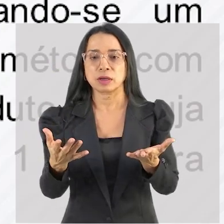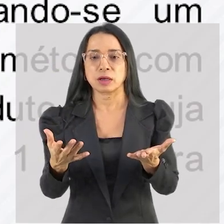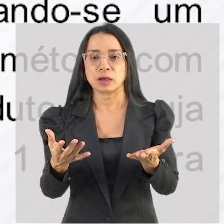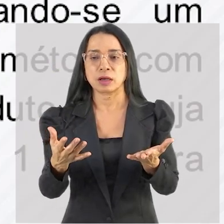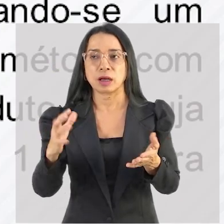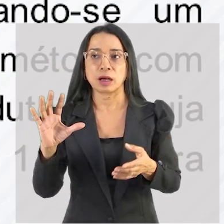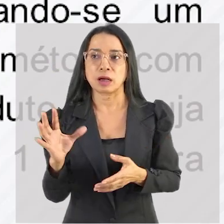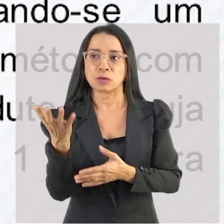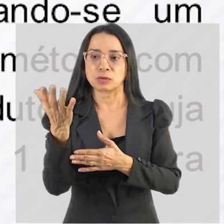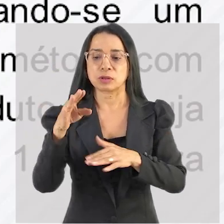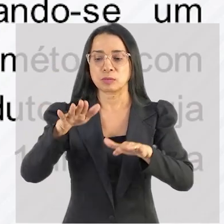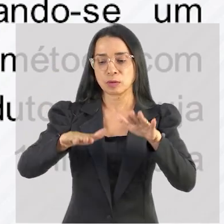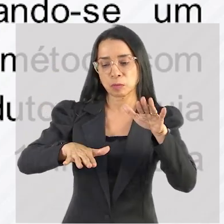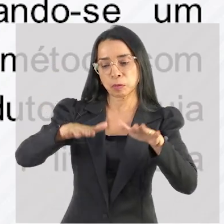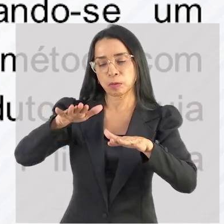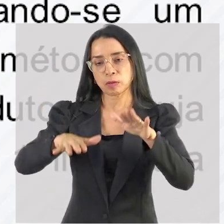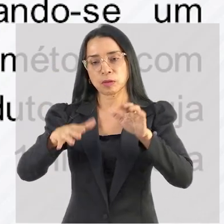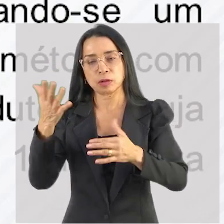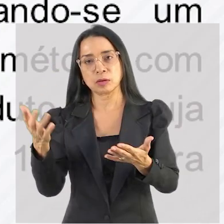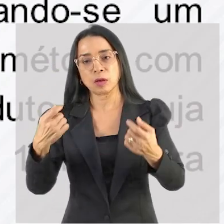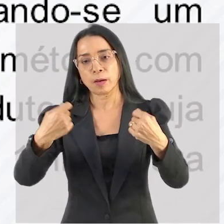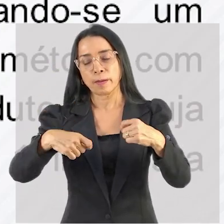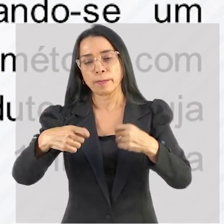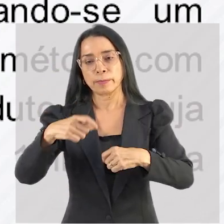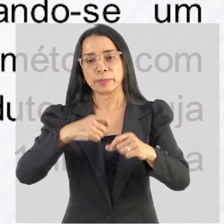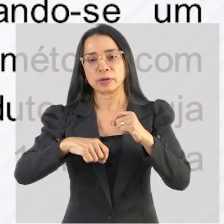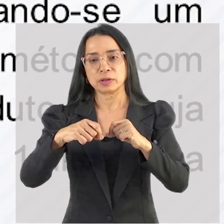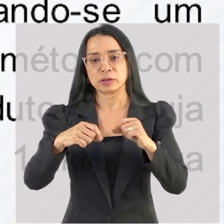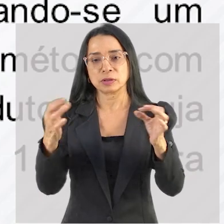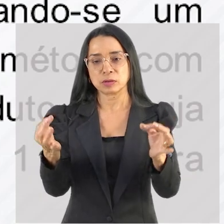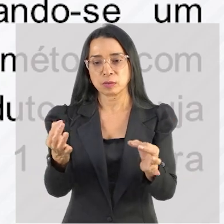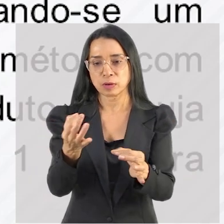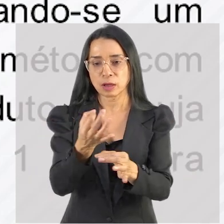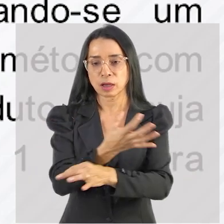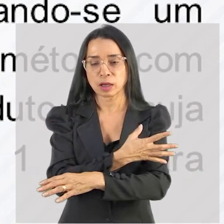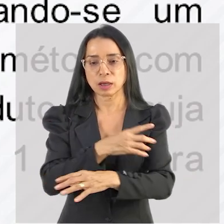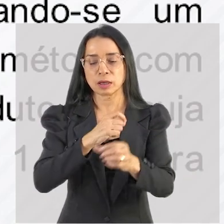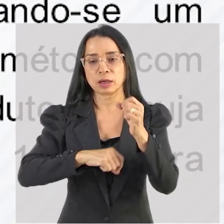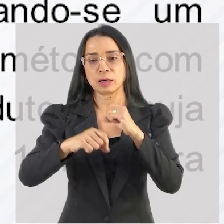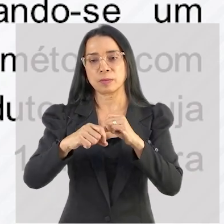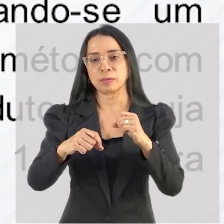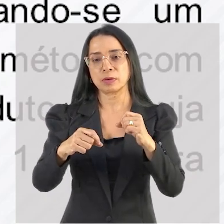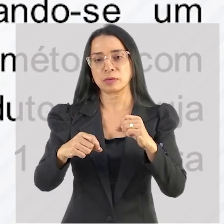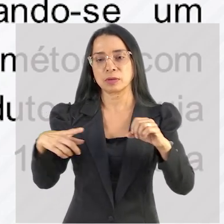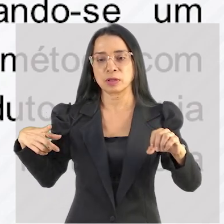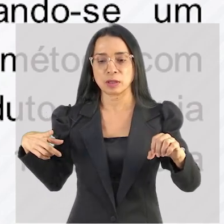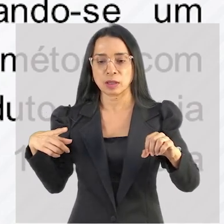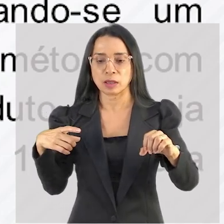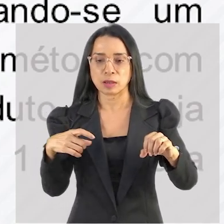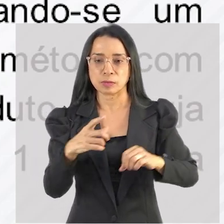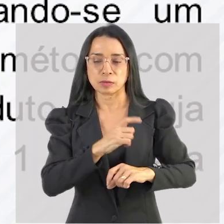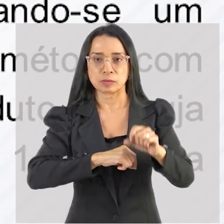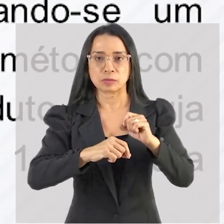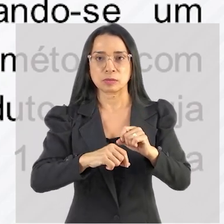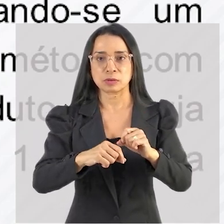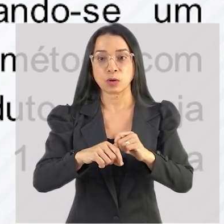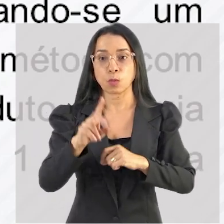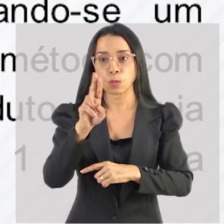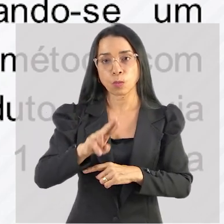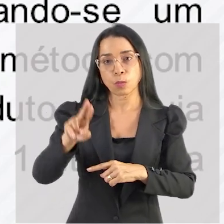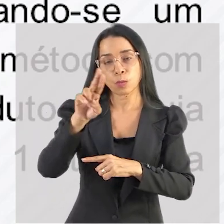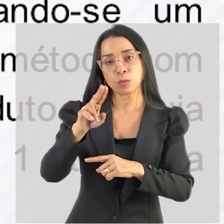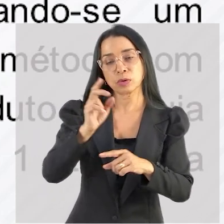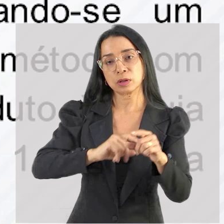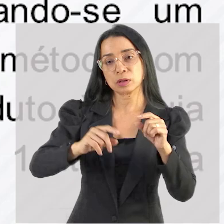eventuais desequilíbrios, é possível cessar essa reprodução aplicando-se um produto X.